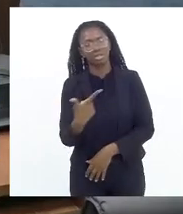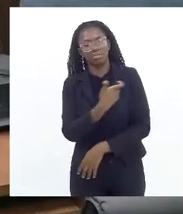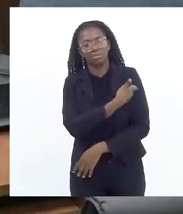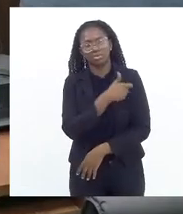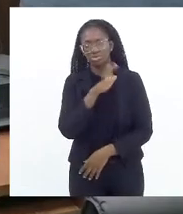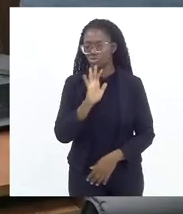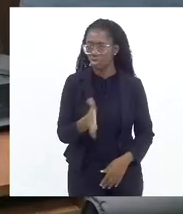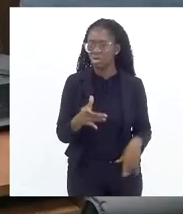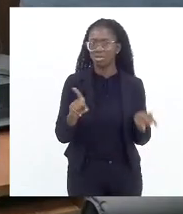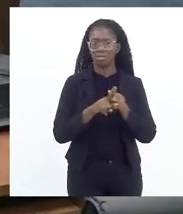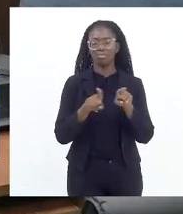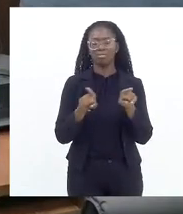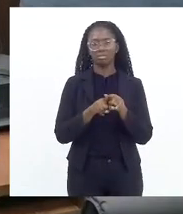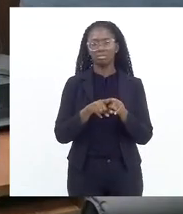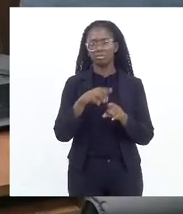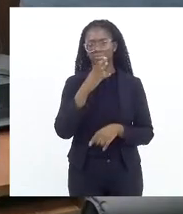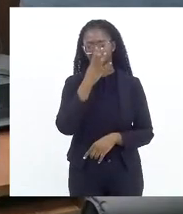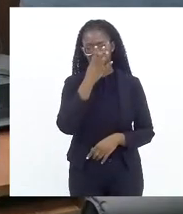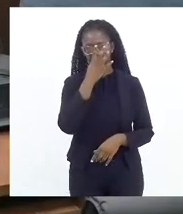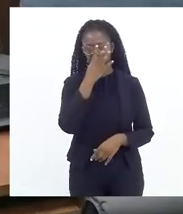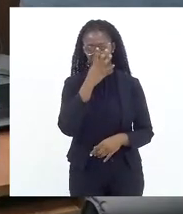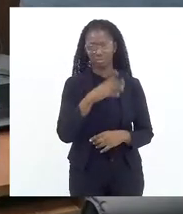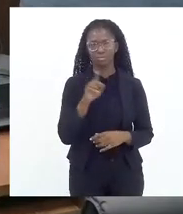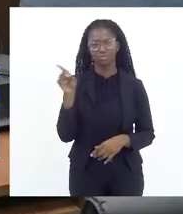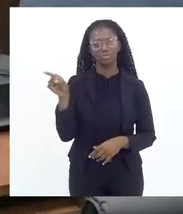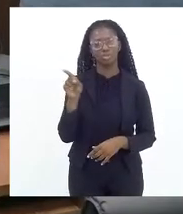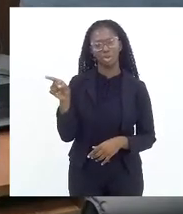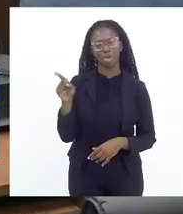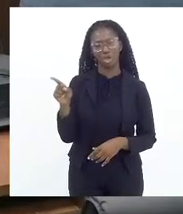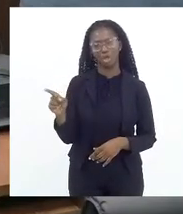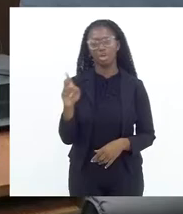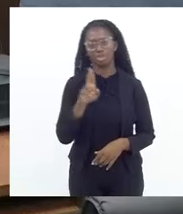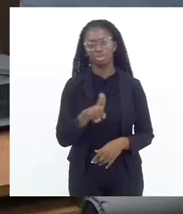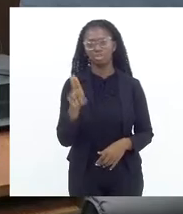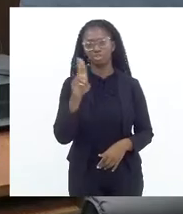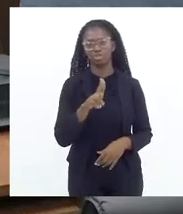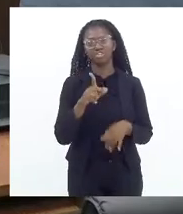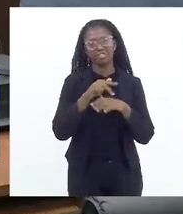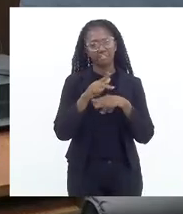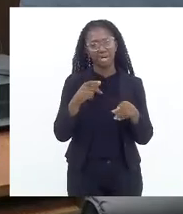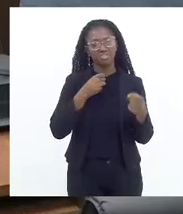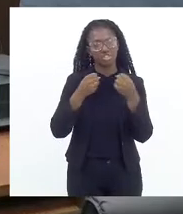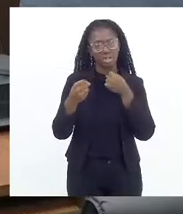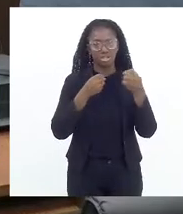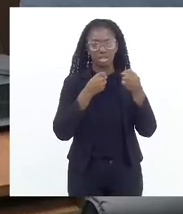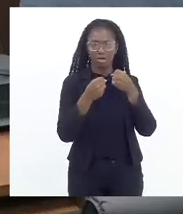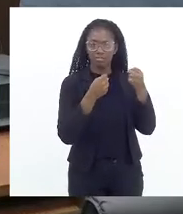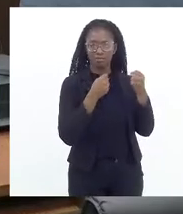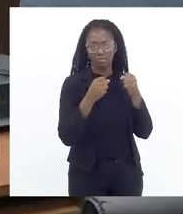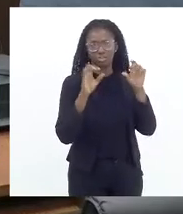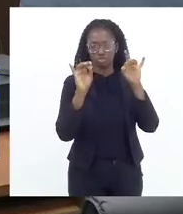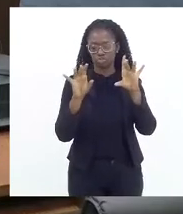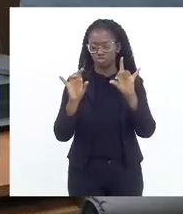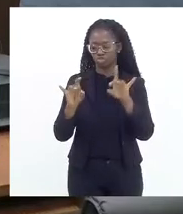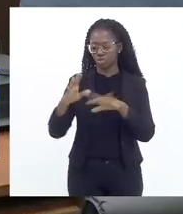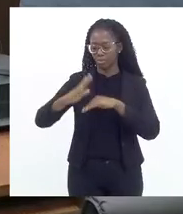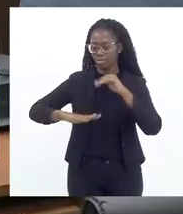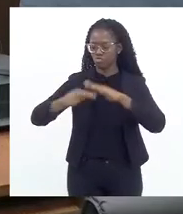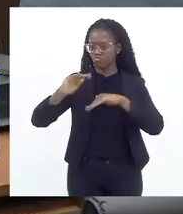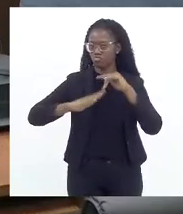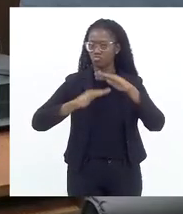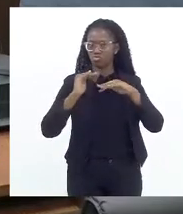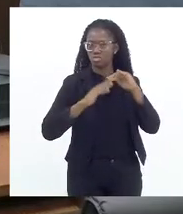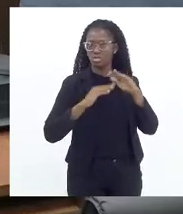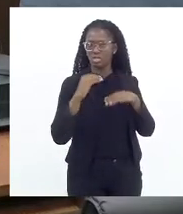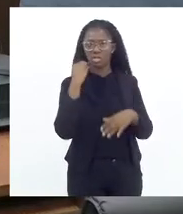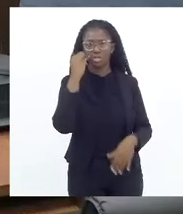imunizadas, né? E ele usa, inclusive, uma série de entrevistas de especialistas das